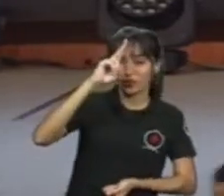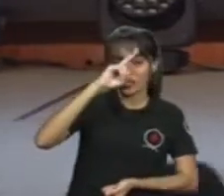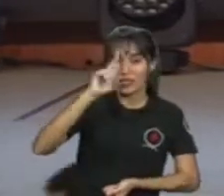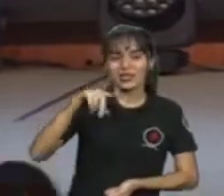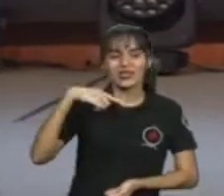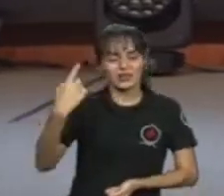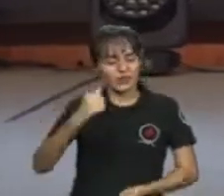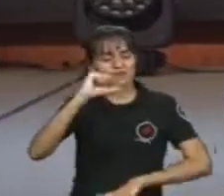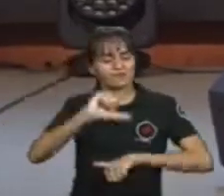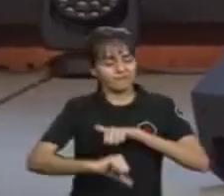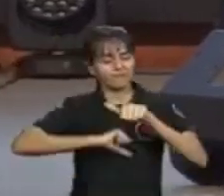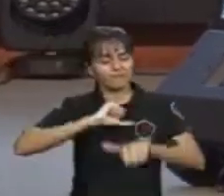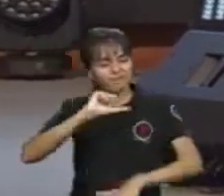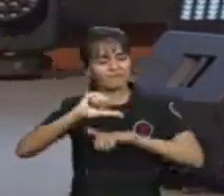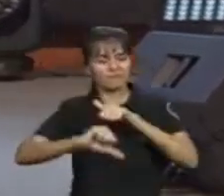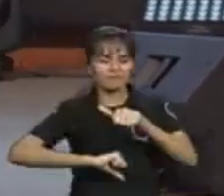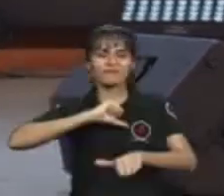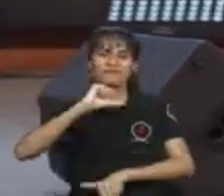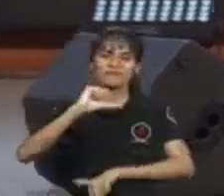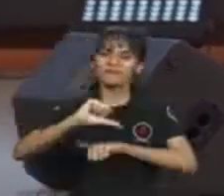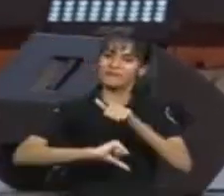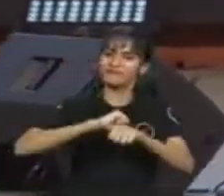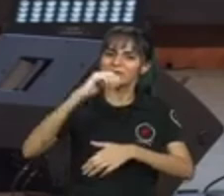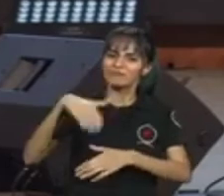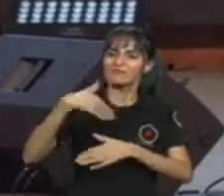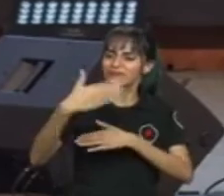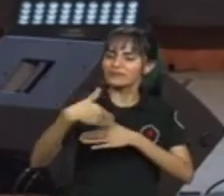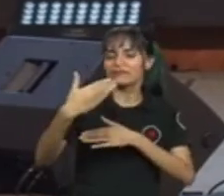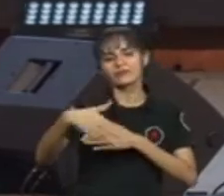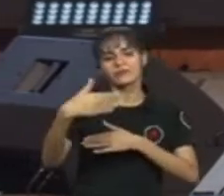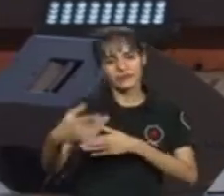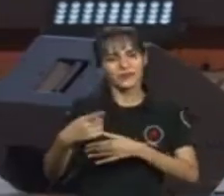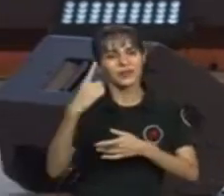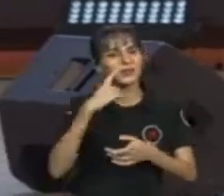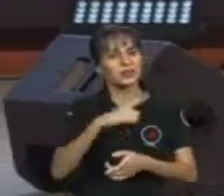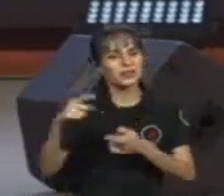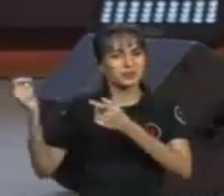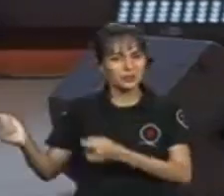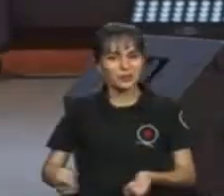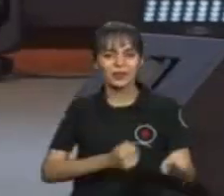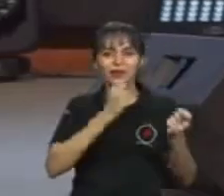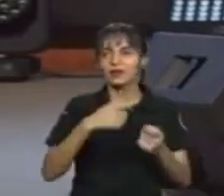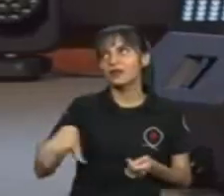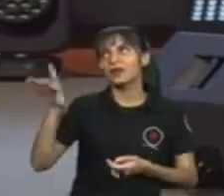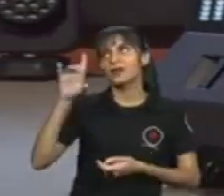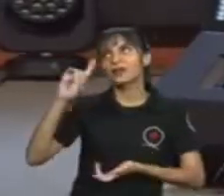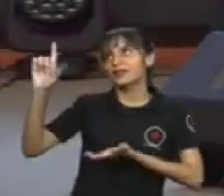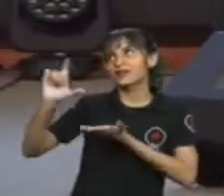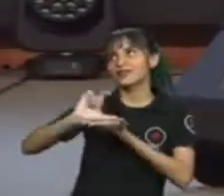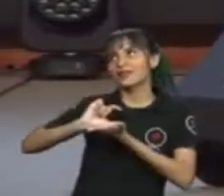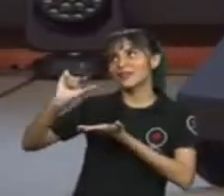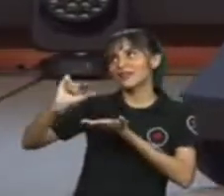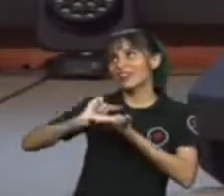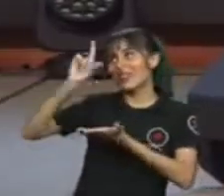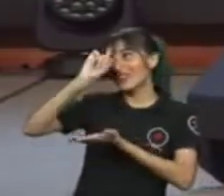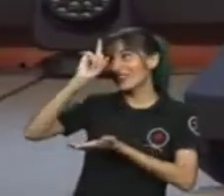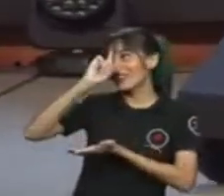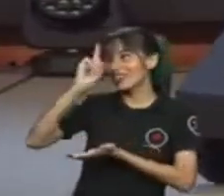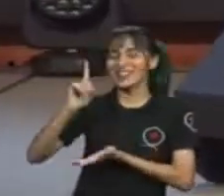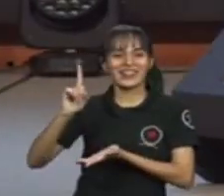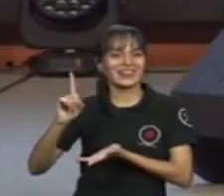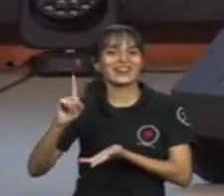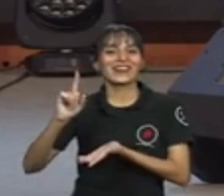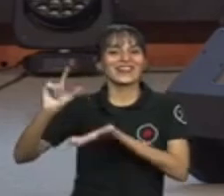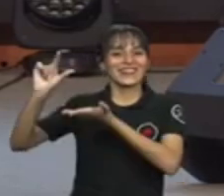se renovando, cada segunda a gente se renovava, e eu falava, ah Senhor, o Senhor não dá a sua porção diária, o Senhor tem nos dado